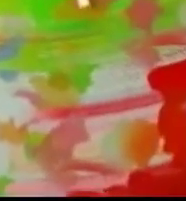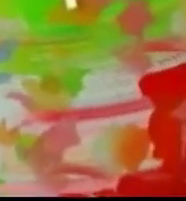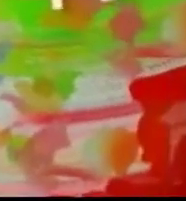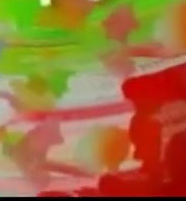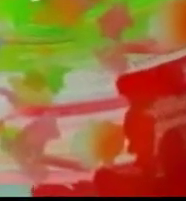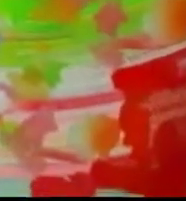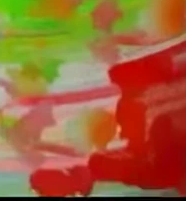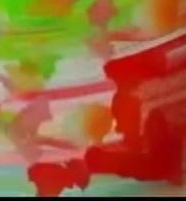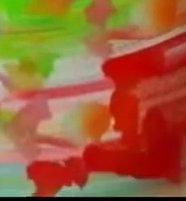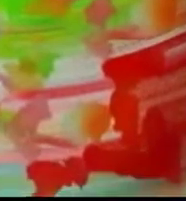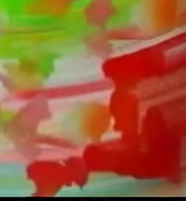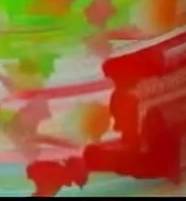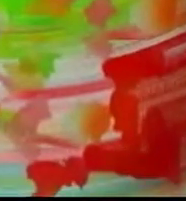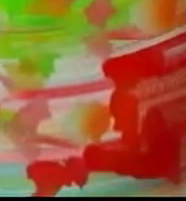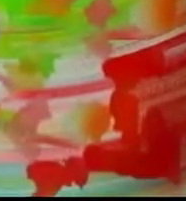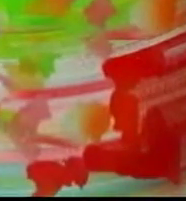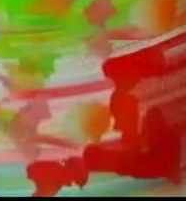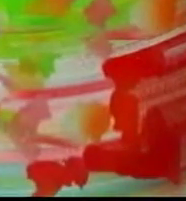Tchau.